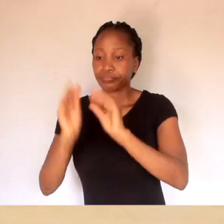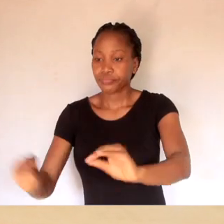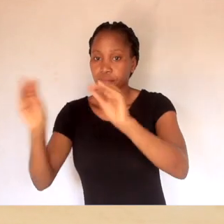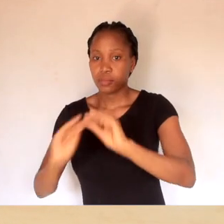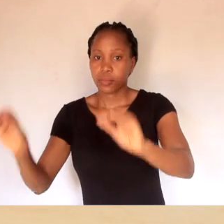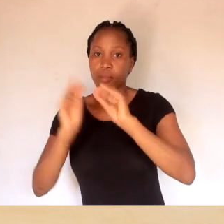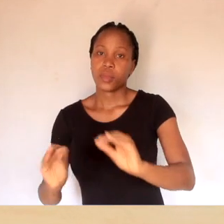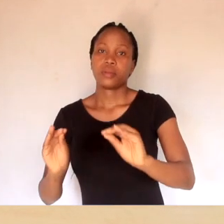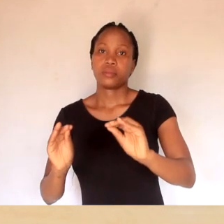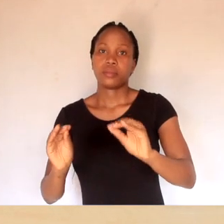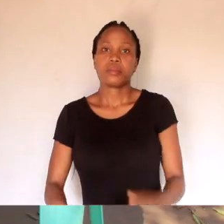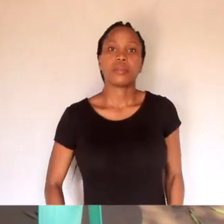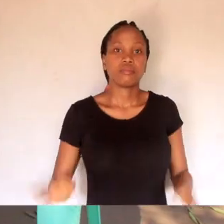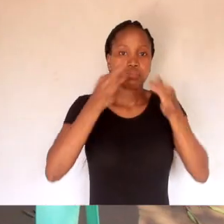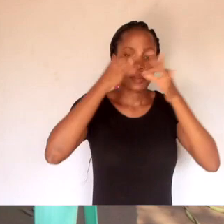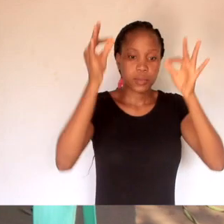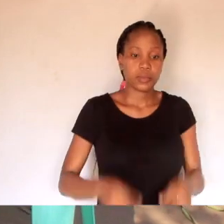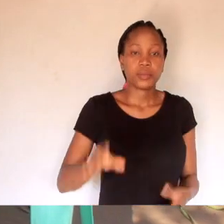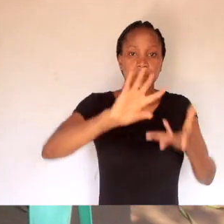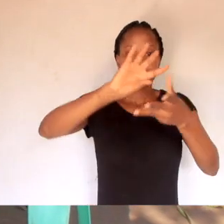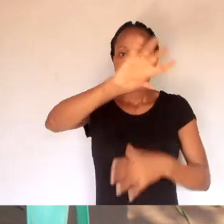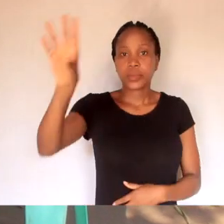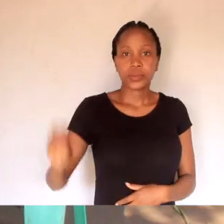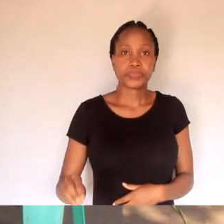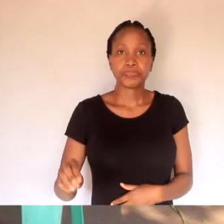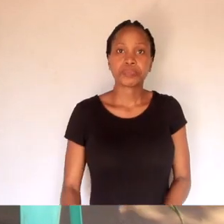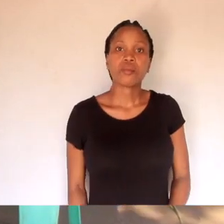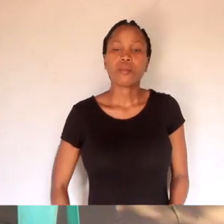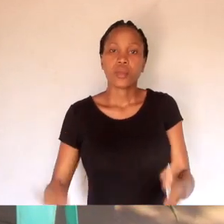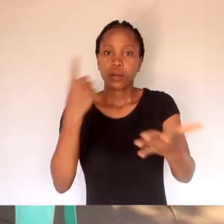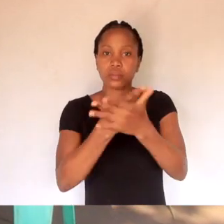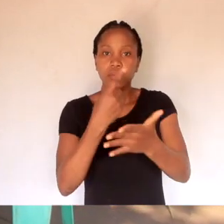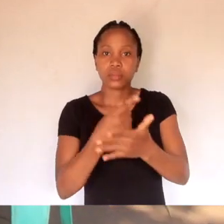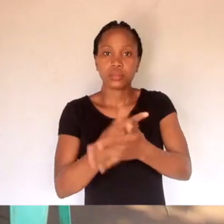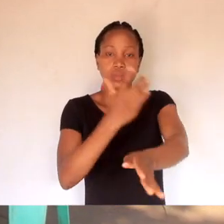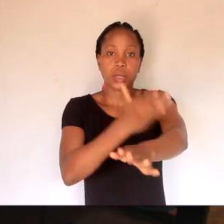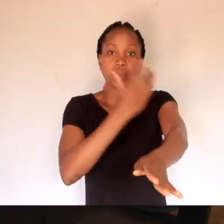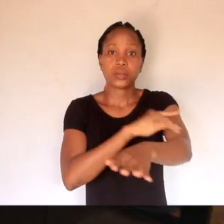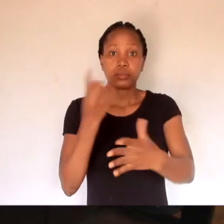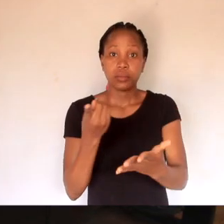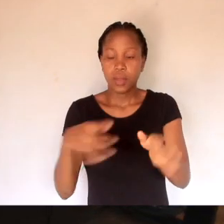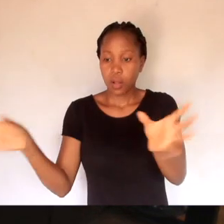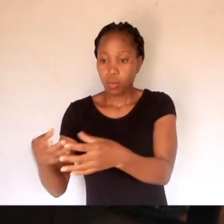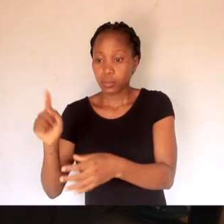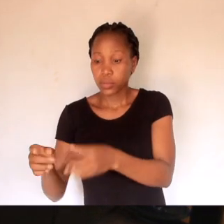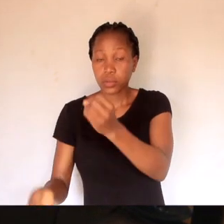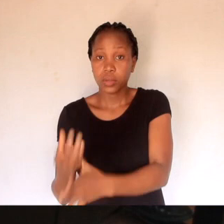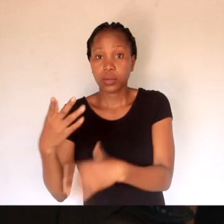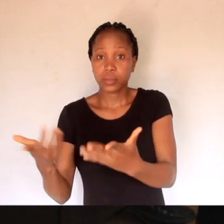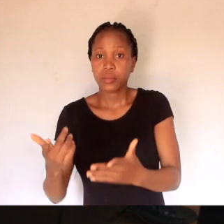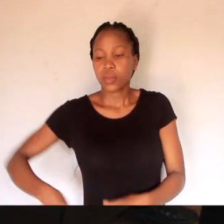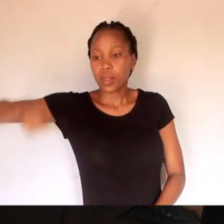de educação básica de qualidade para todos, houve uma necessidade de torná-lo em uma organização com uma